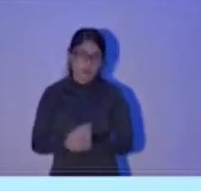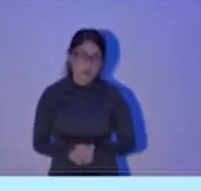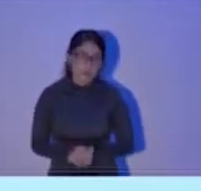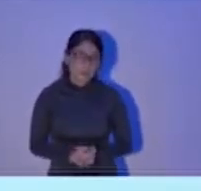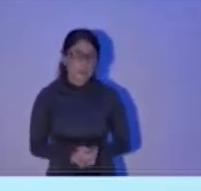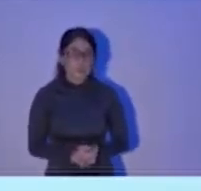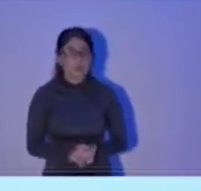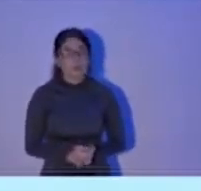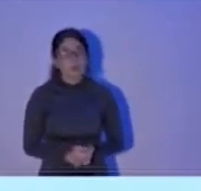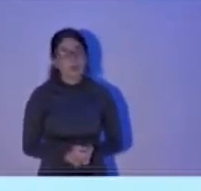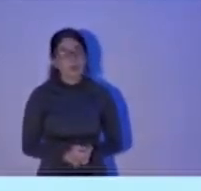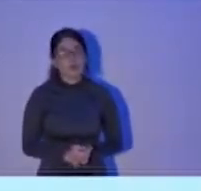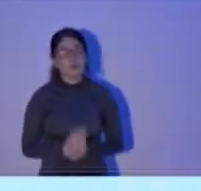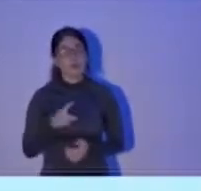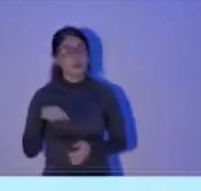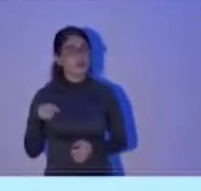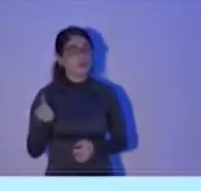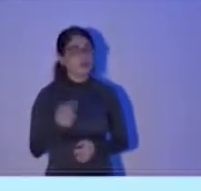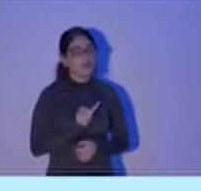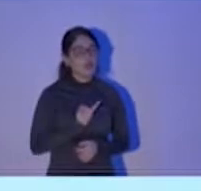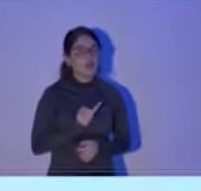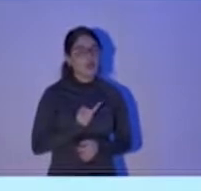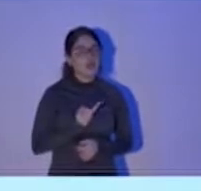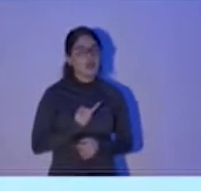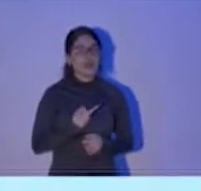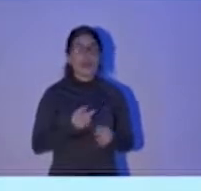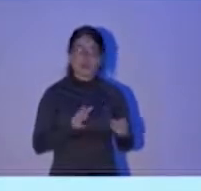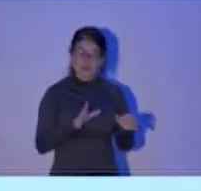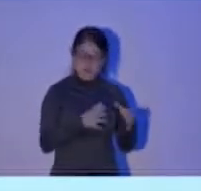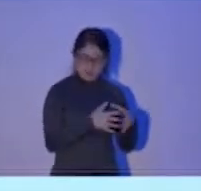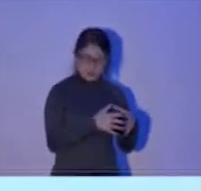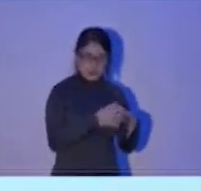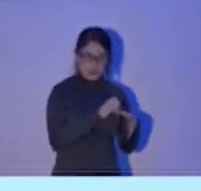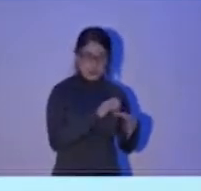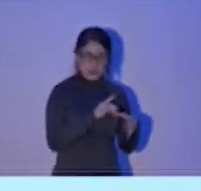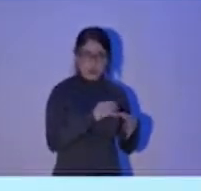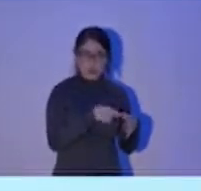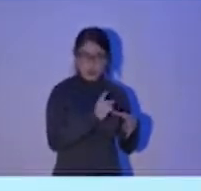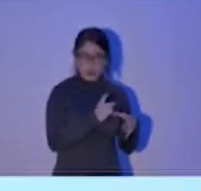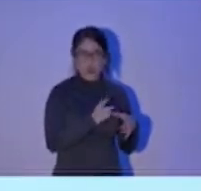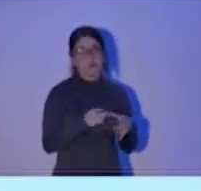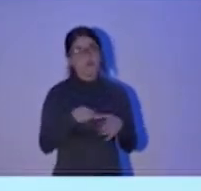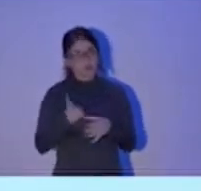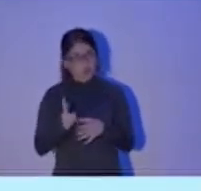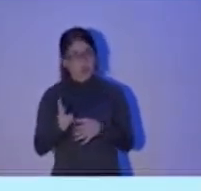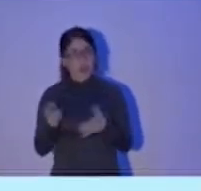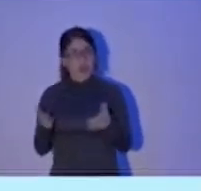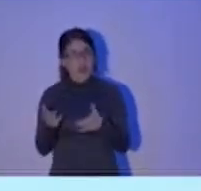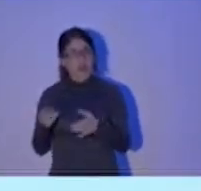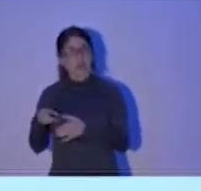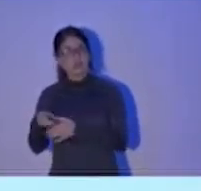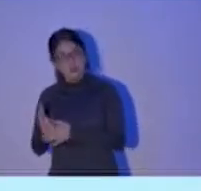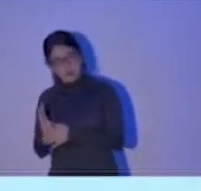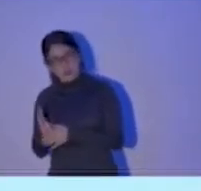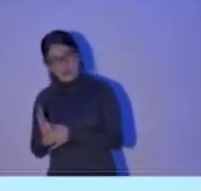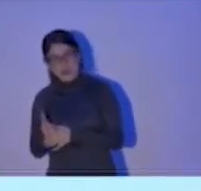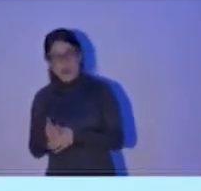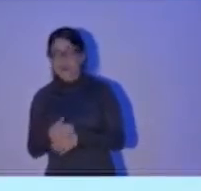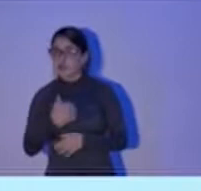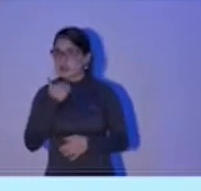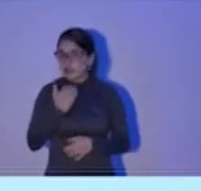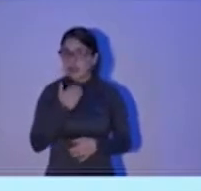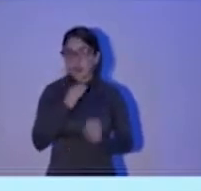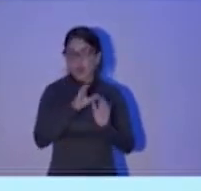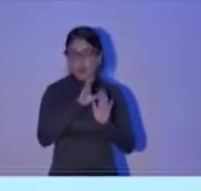Undime, estruturamos o ciclo 3, que não basta você estabelecer o currículo, treinar o